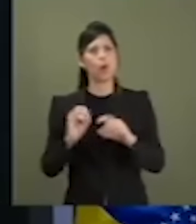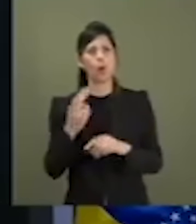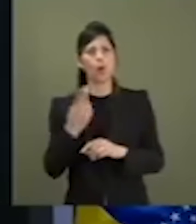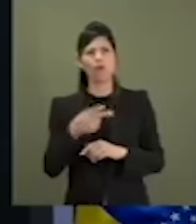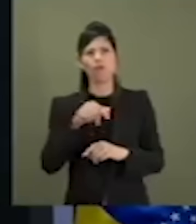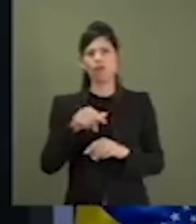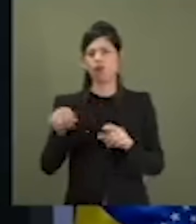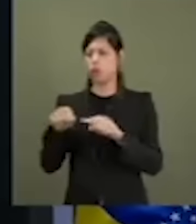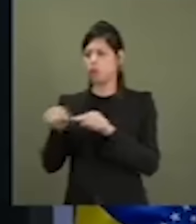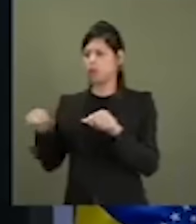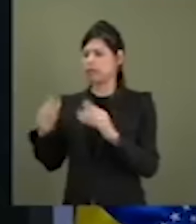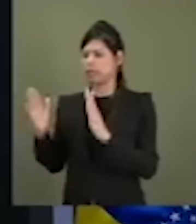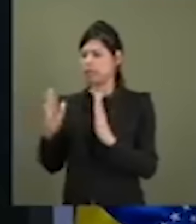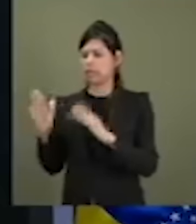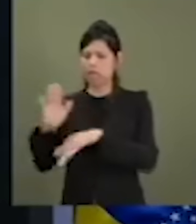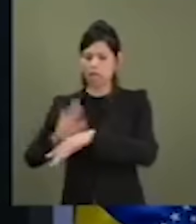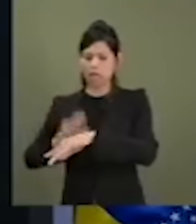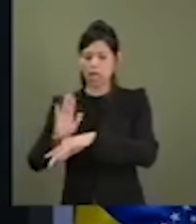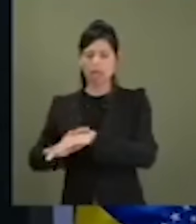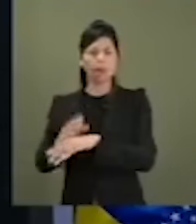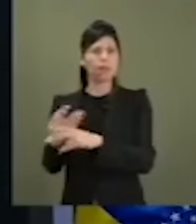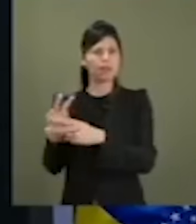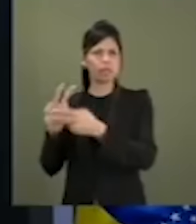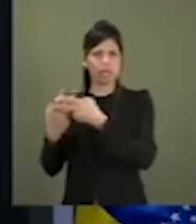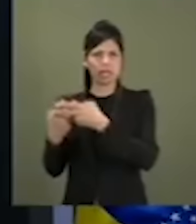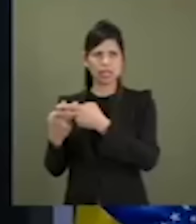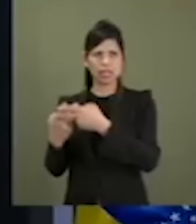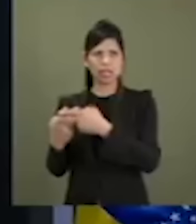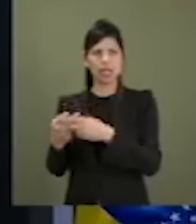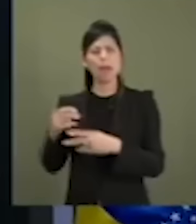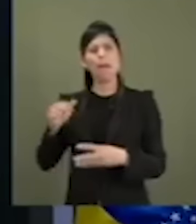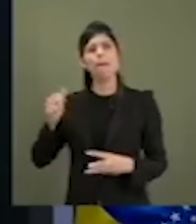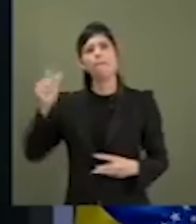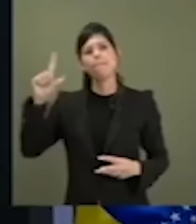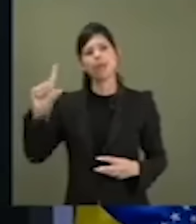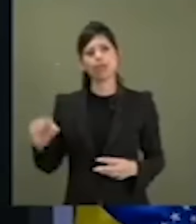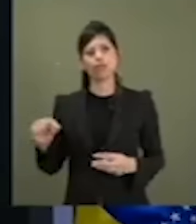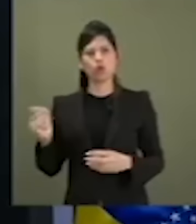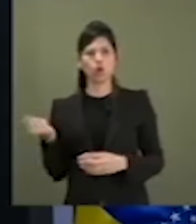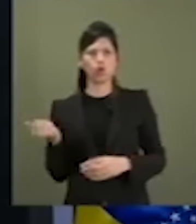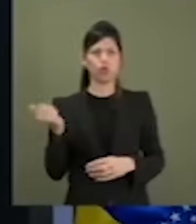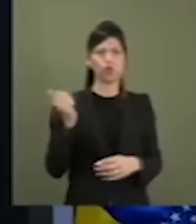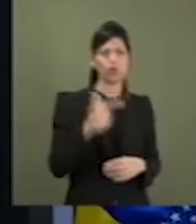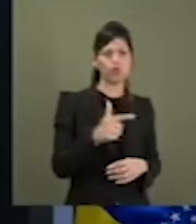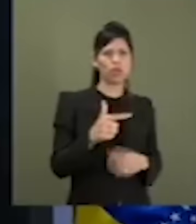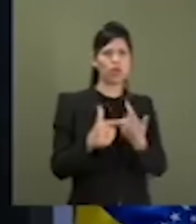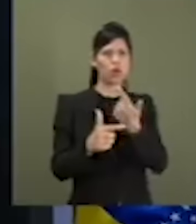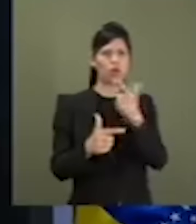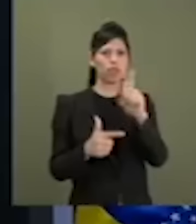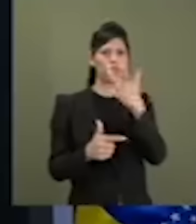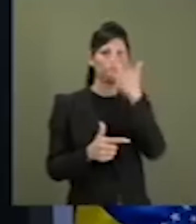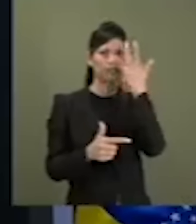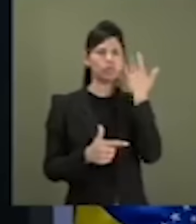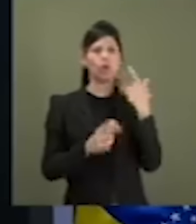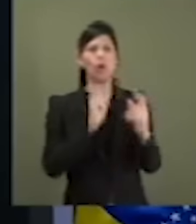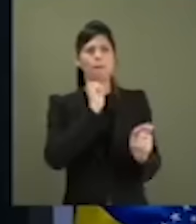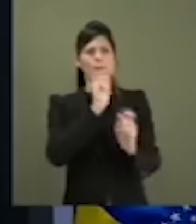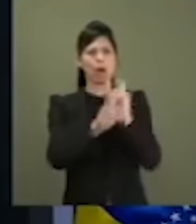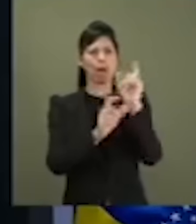fez participou de um quebra-quebra. Repito, cometeu crime, sim. Deve ser julgado,